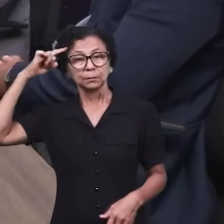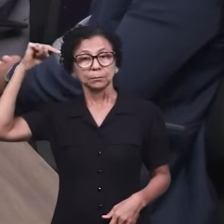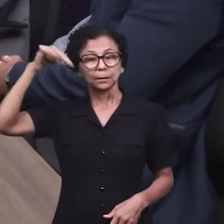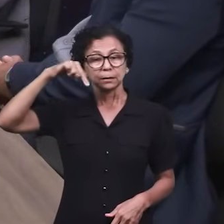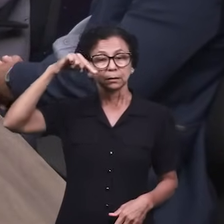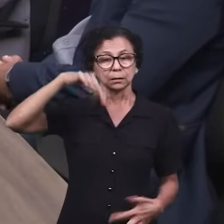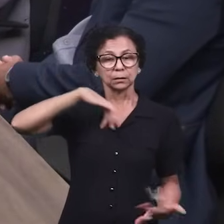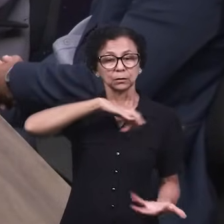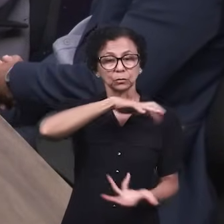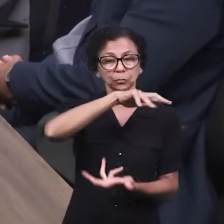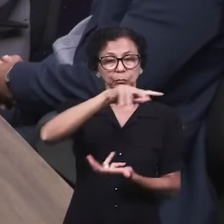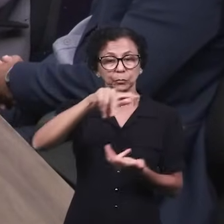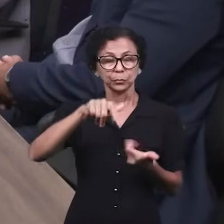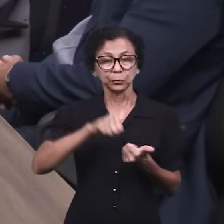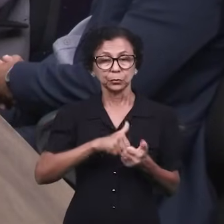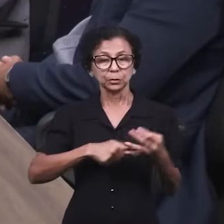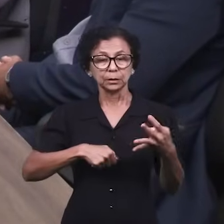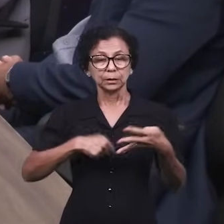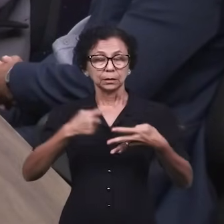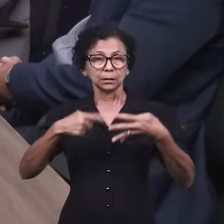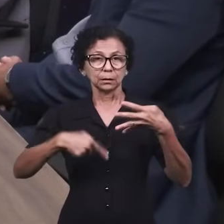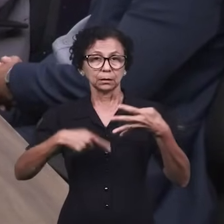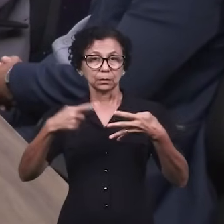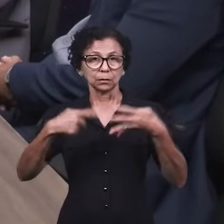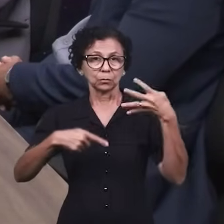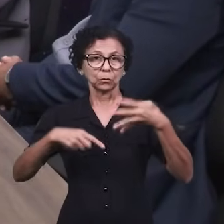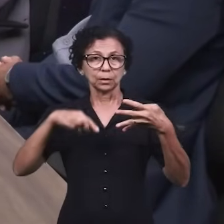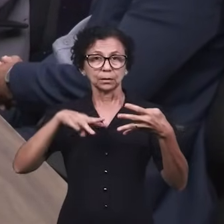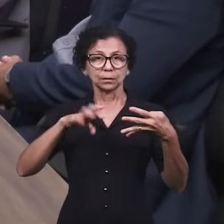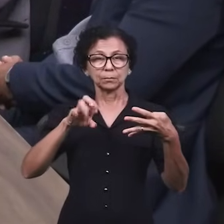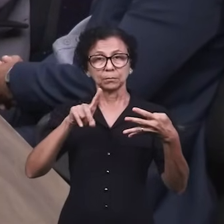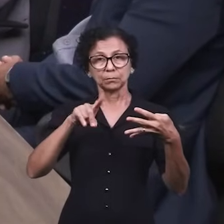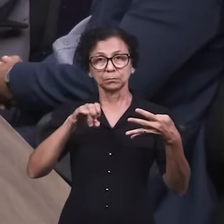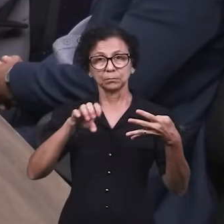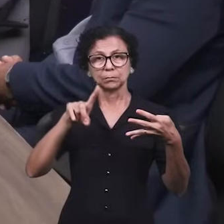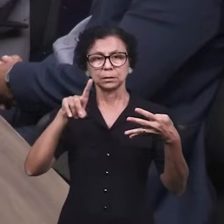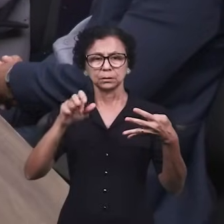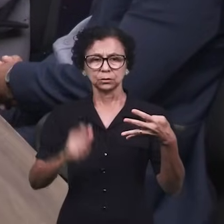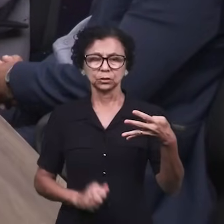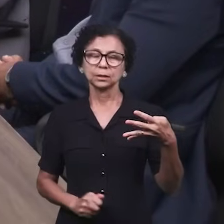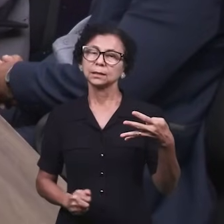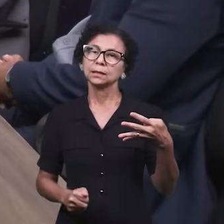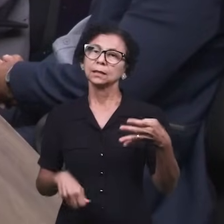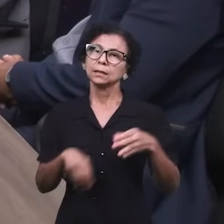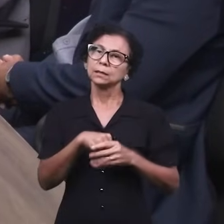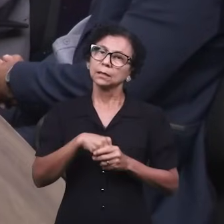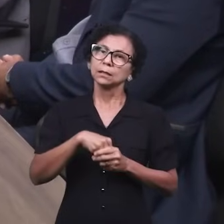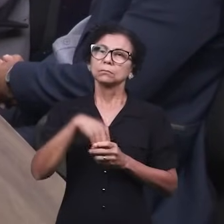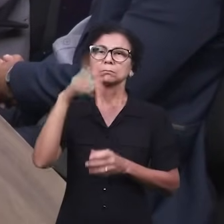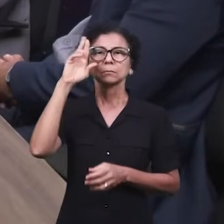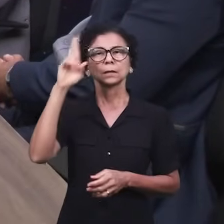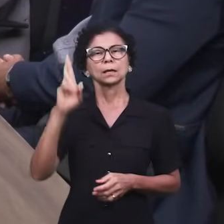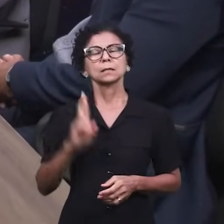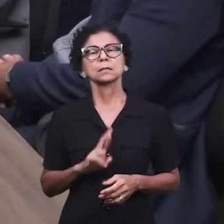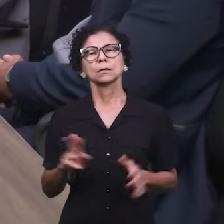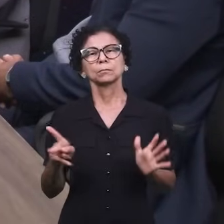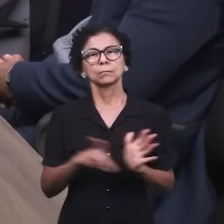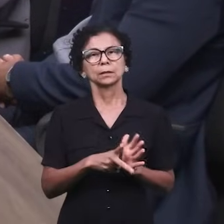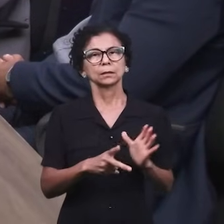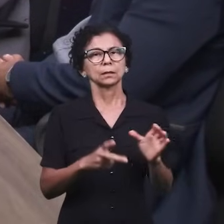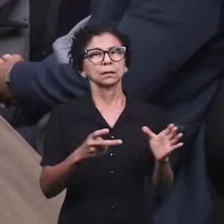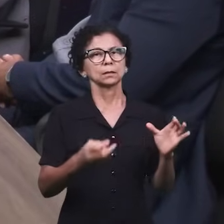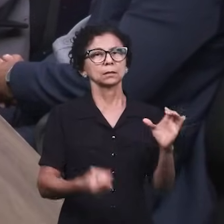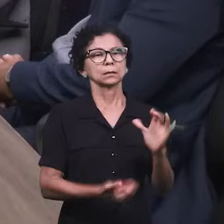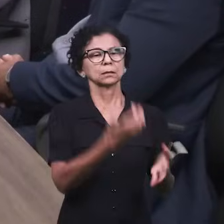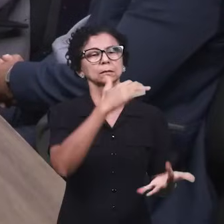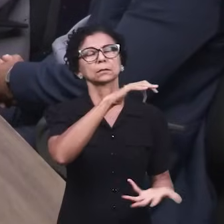vida terrena, dentro das dimensões da vida terrena de espaço e tempo, a razão também ela é da obra